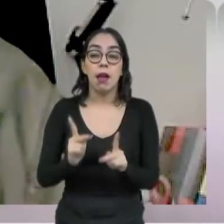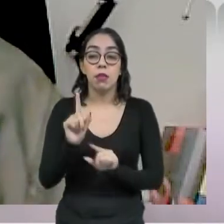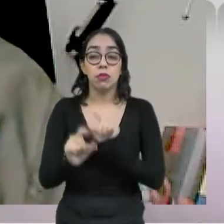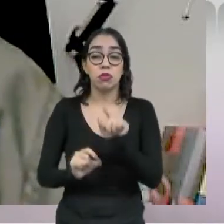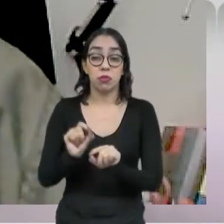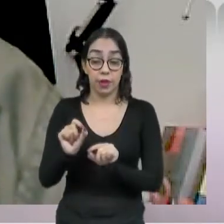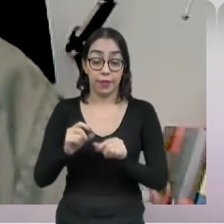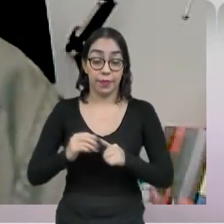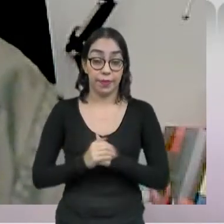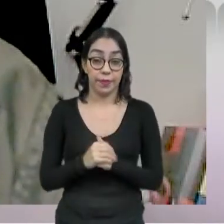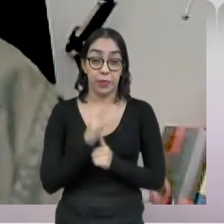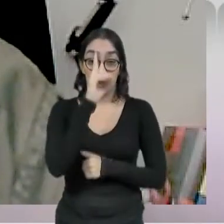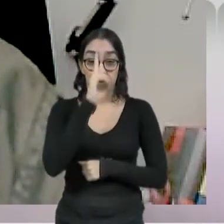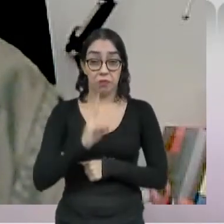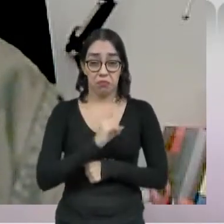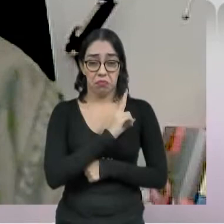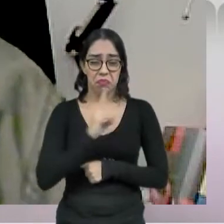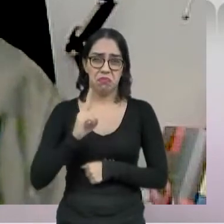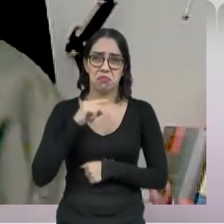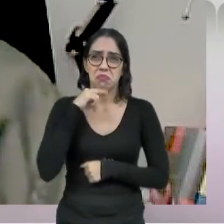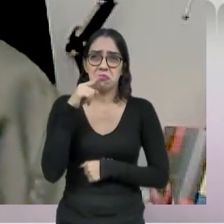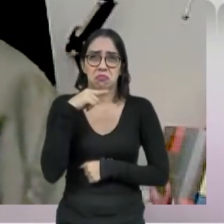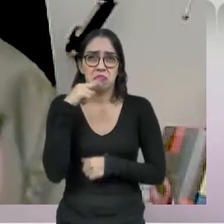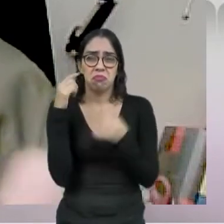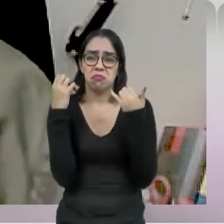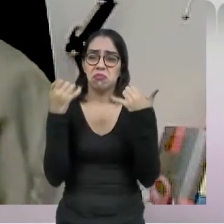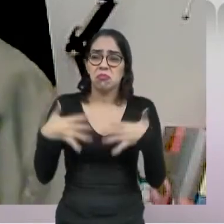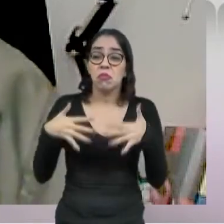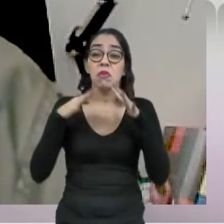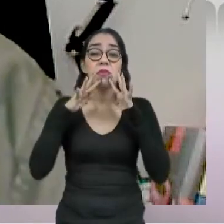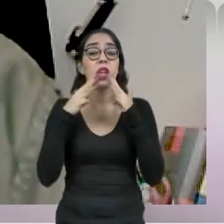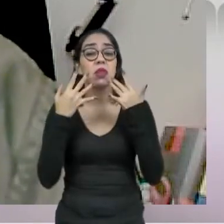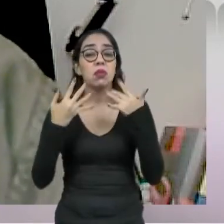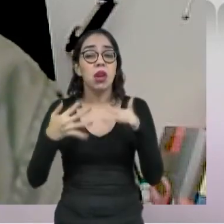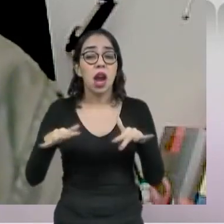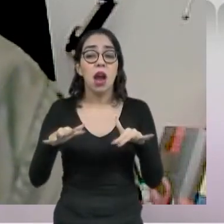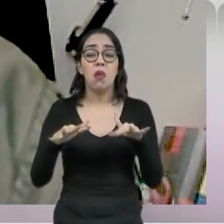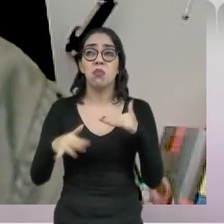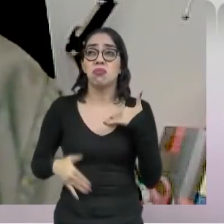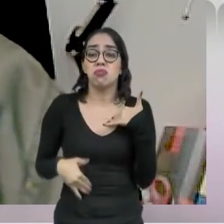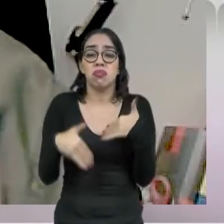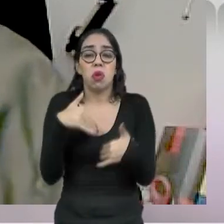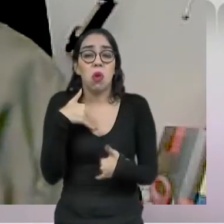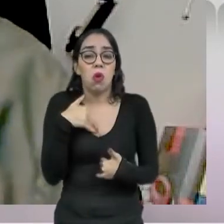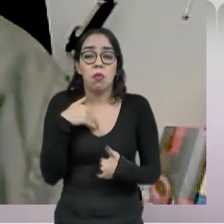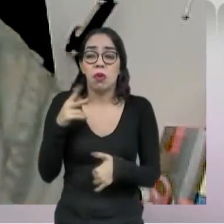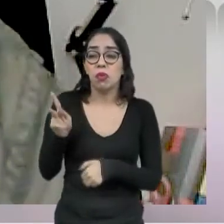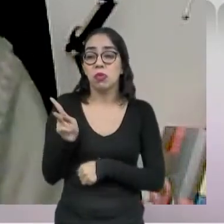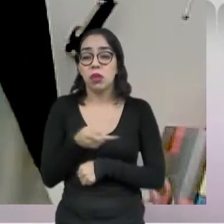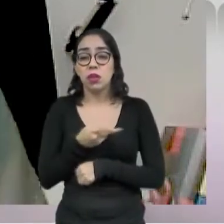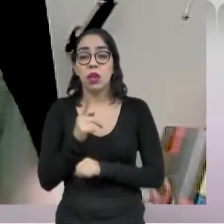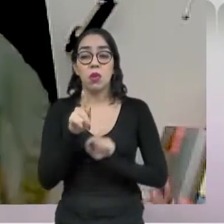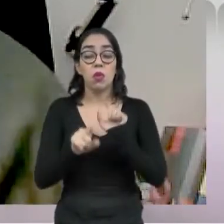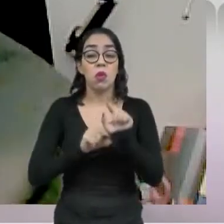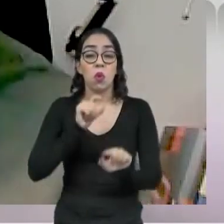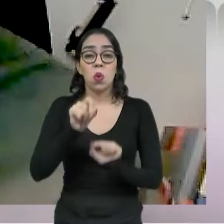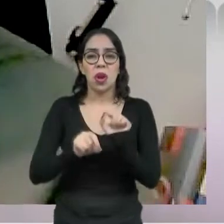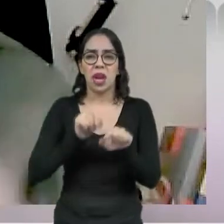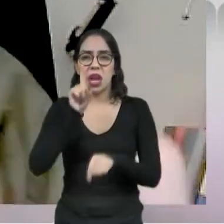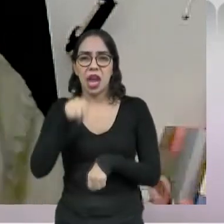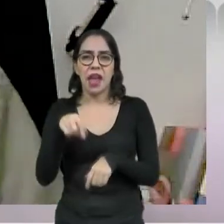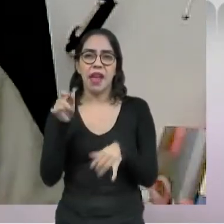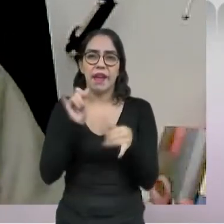sabem explicar, não há causas naturais, descartam qualquer possibilidade de truque,